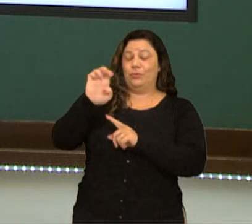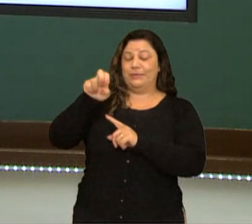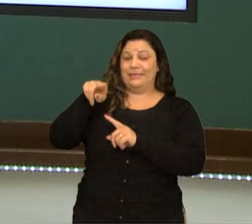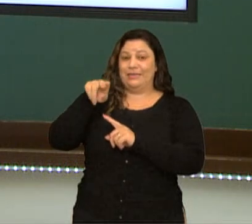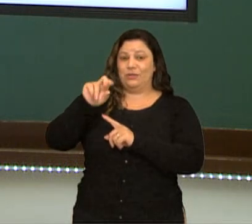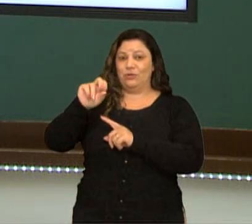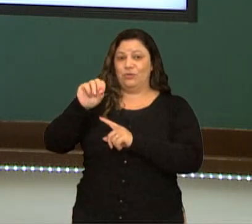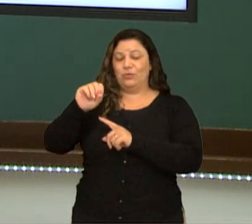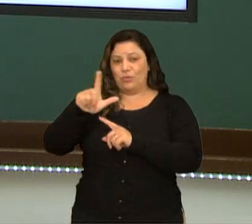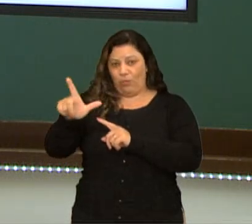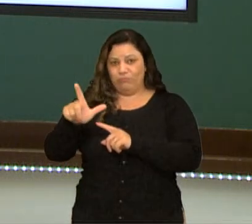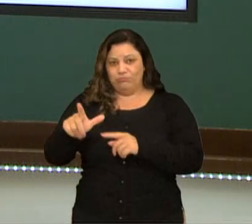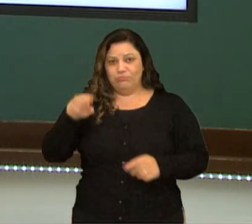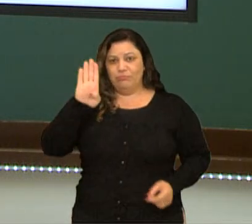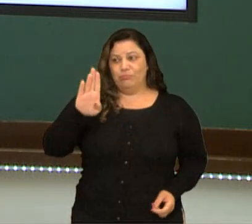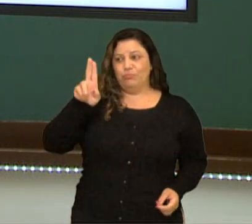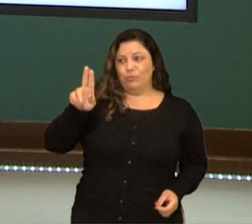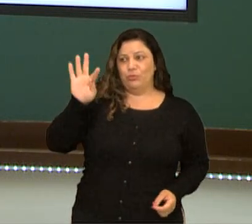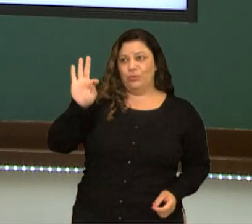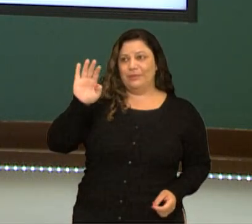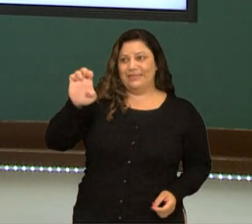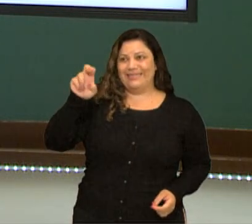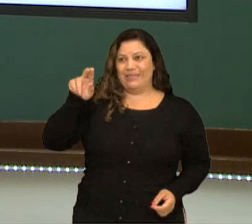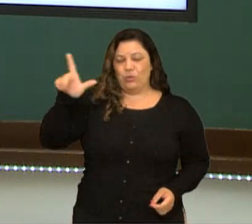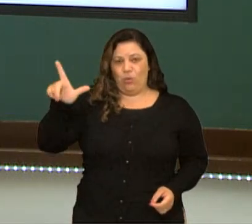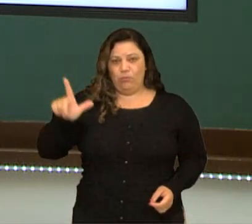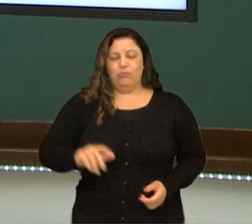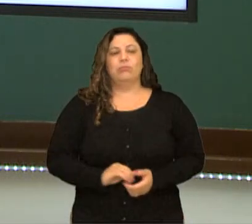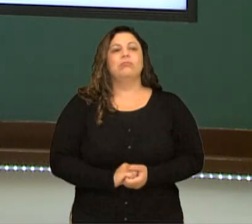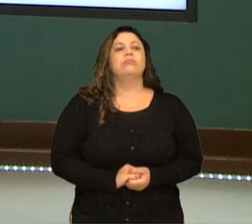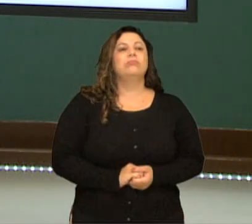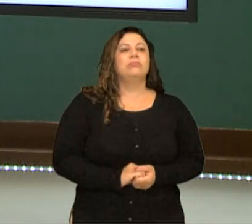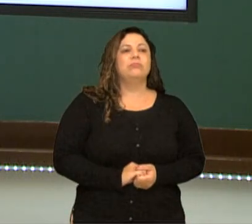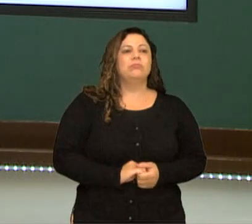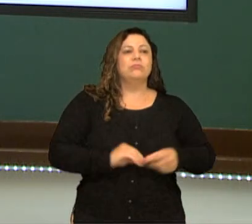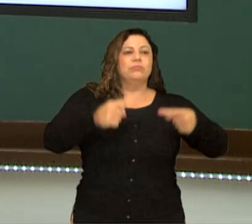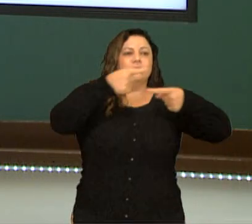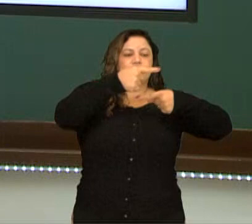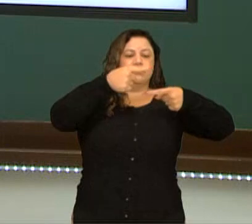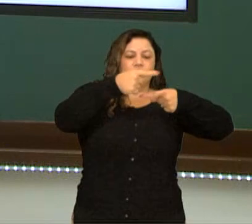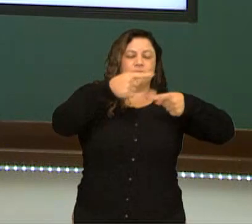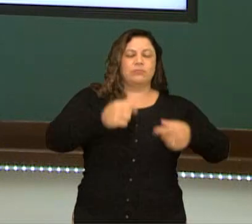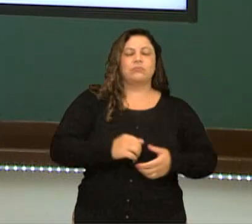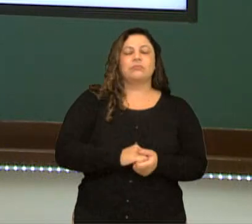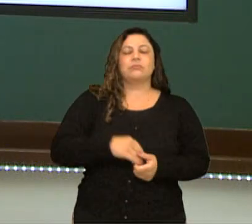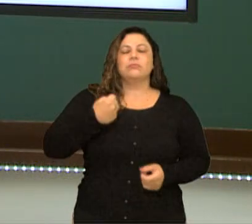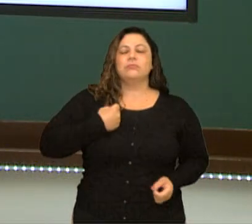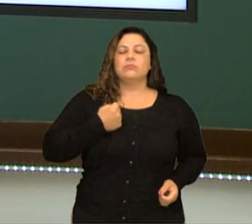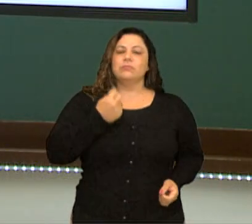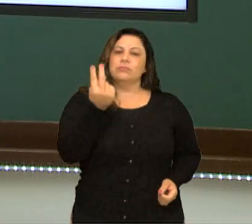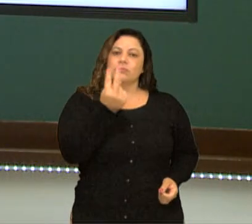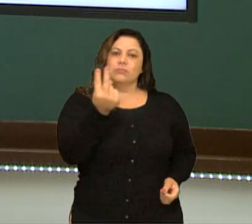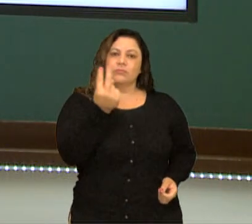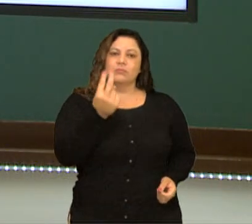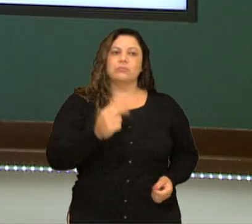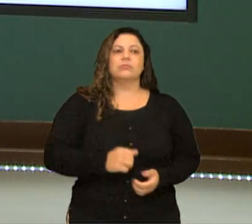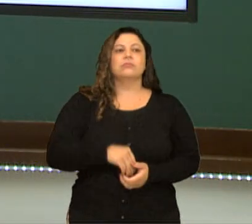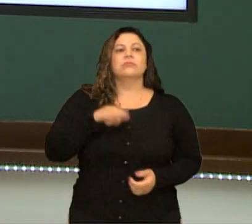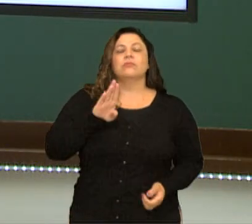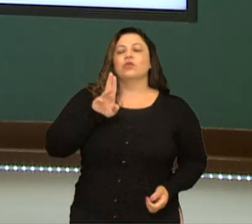vamos trabalhar a numeração. A dupla ligação está no carbono número 2, então